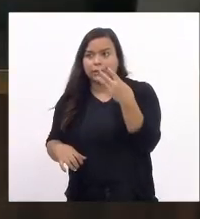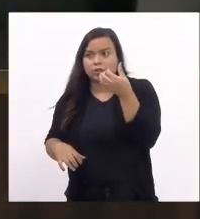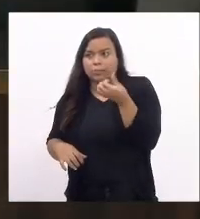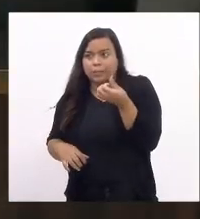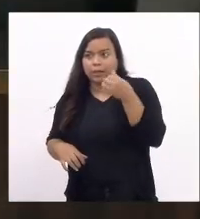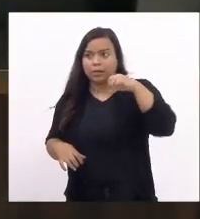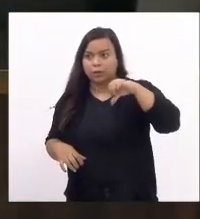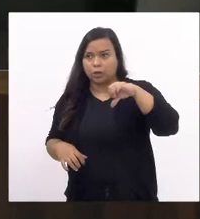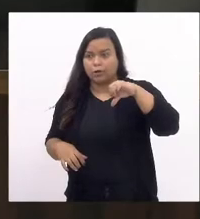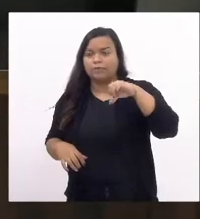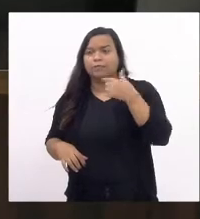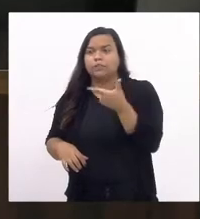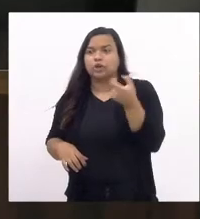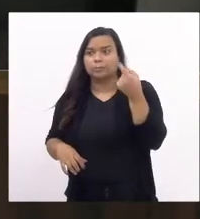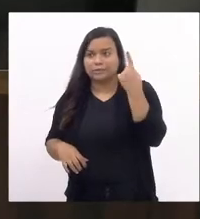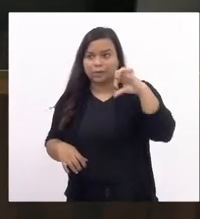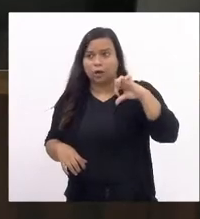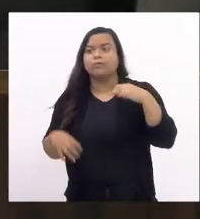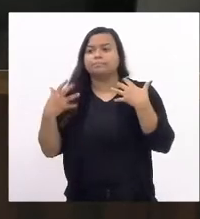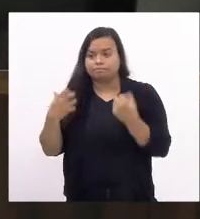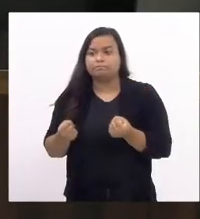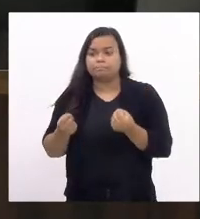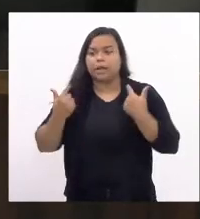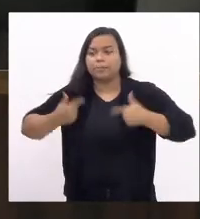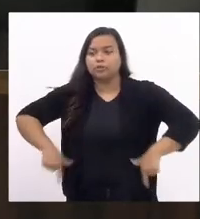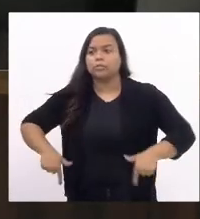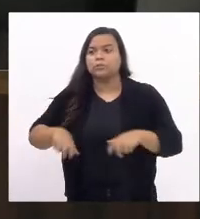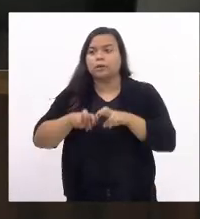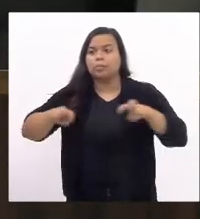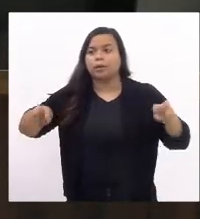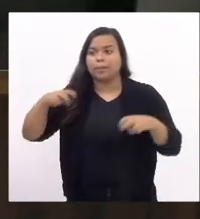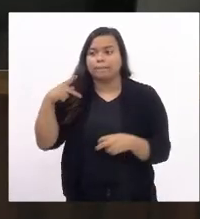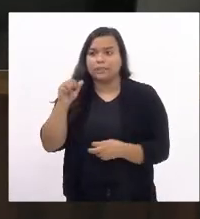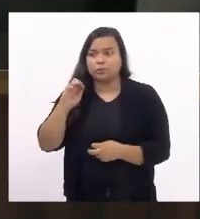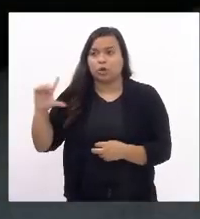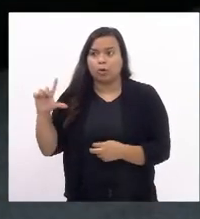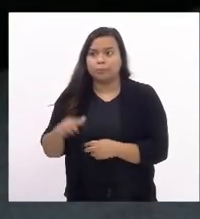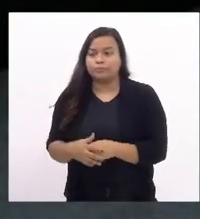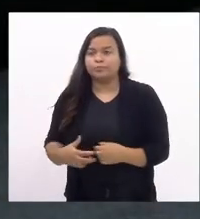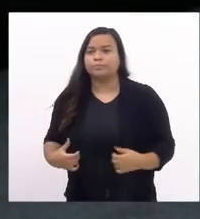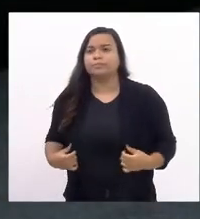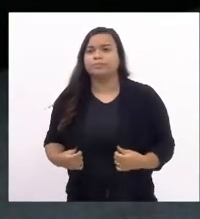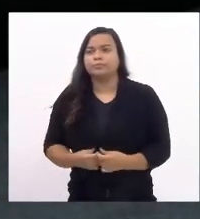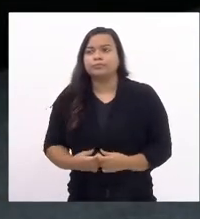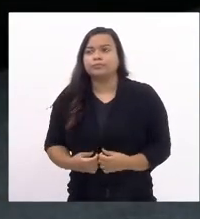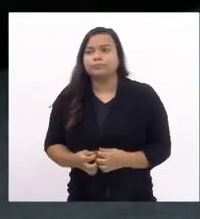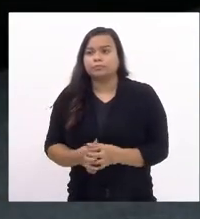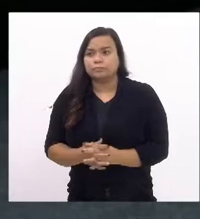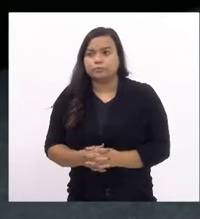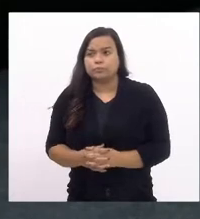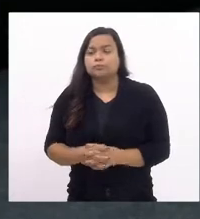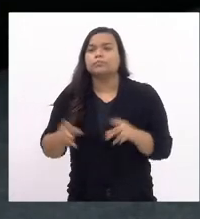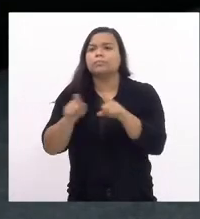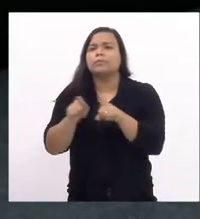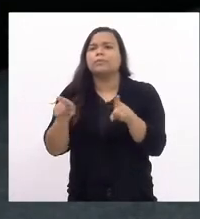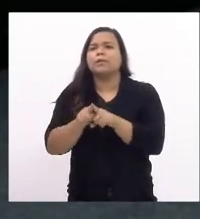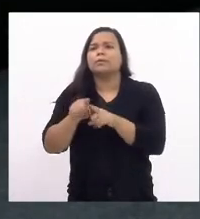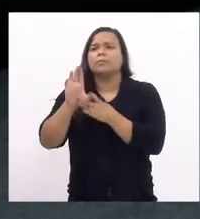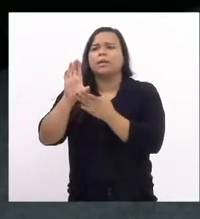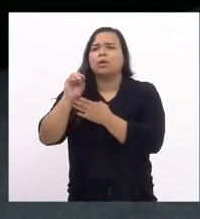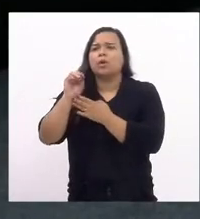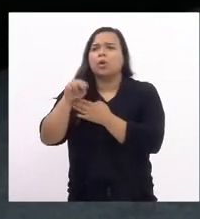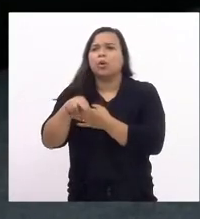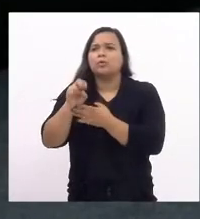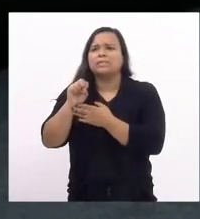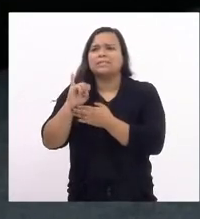369 de 2019, consignado a abstenção, bancada do PSOL. Queria, presidente, que consignasse a abstenção também